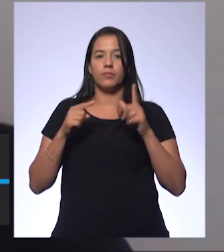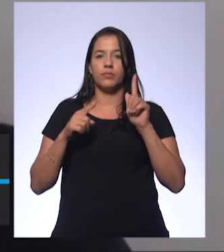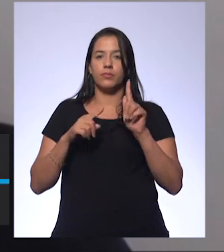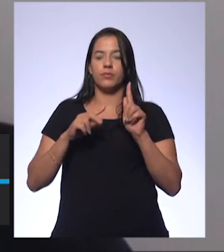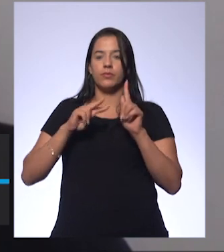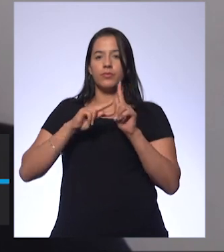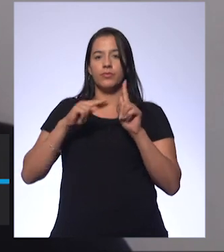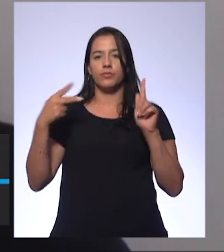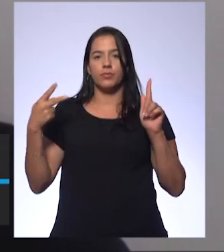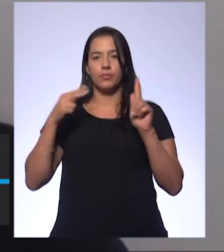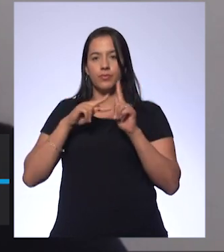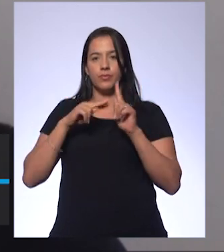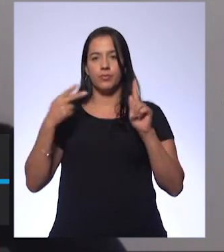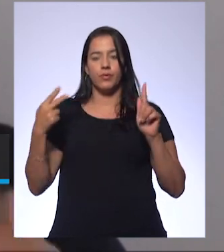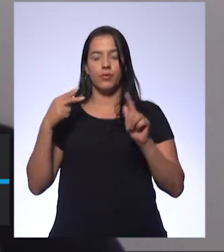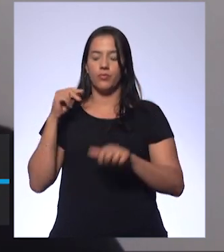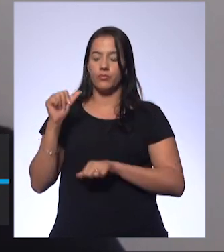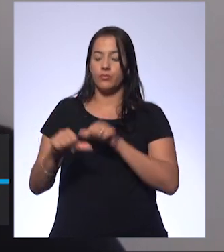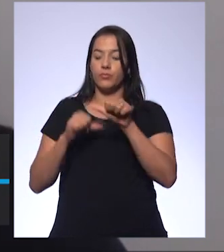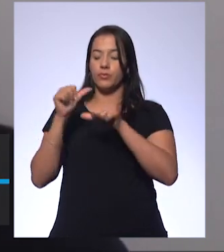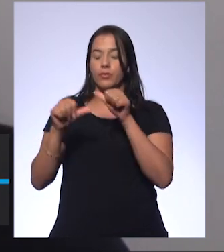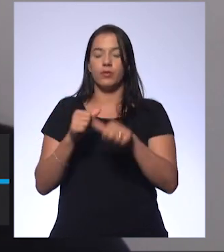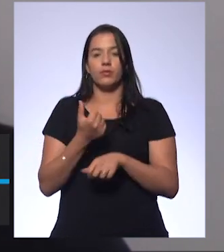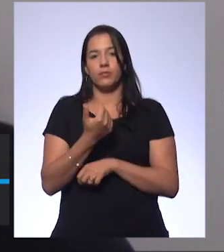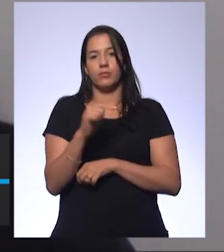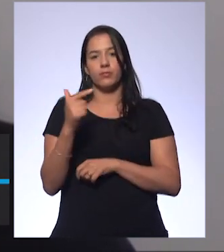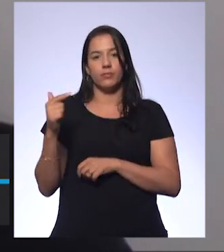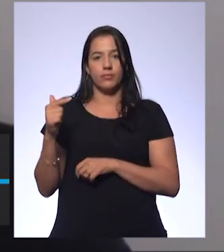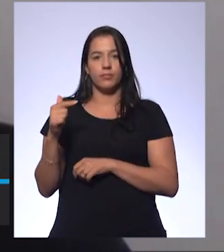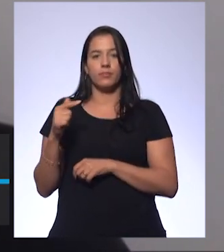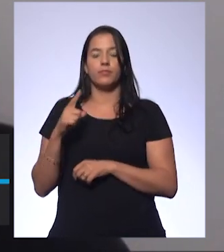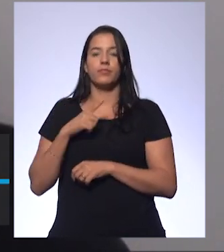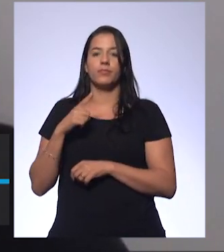não vai ser alterado, a não ser que ocorra algum processo aí